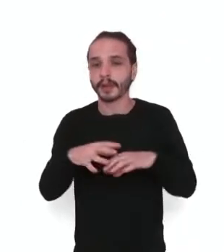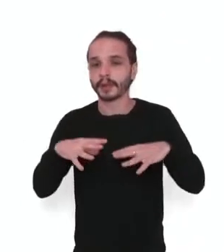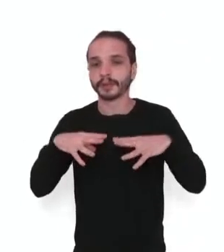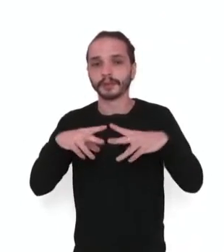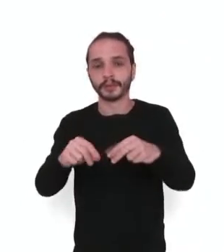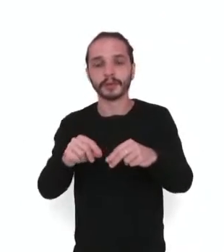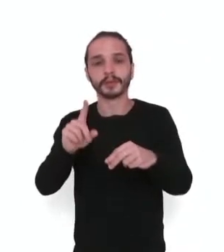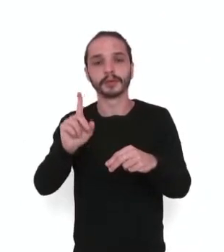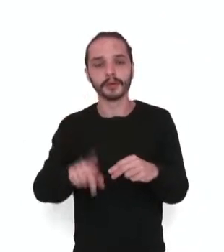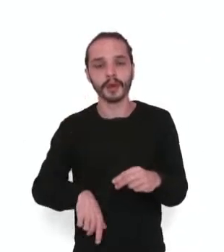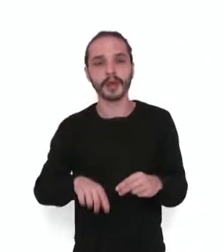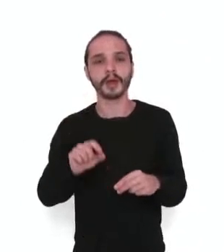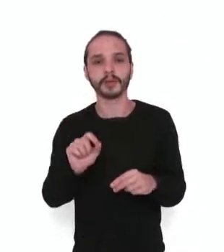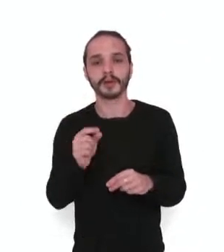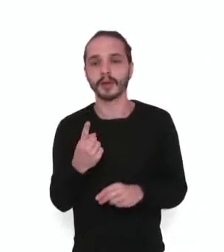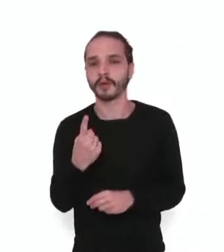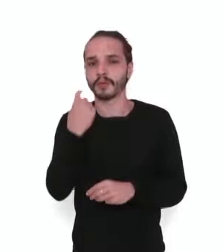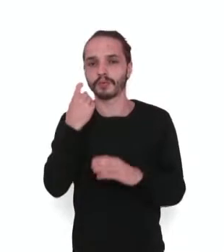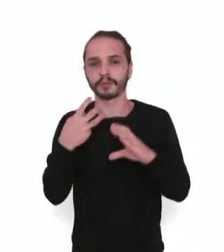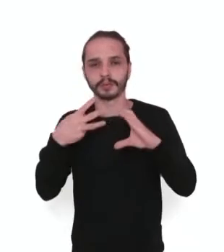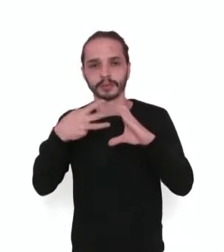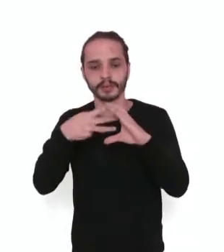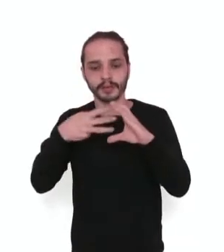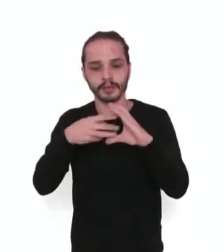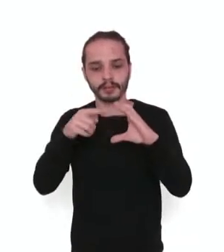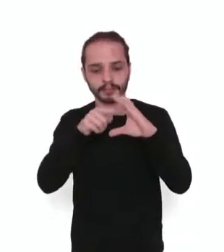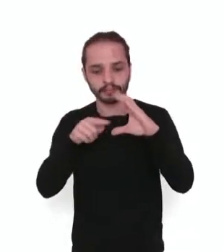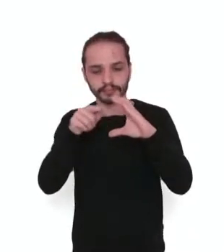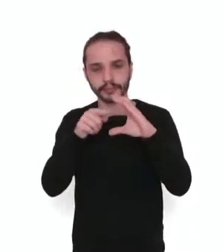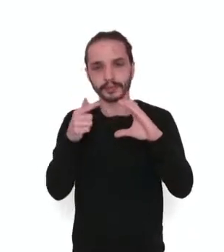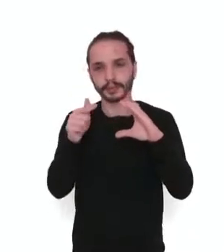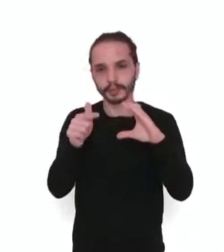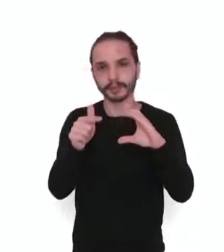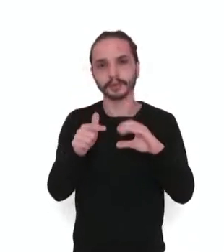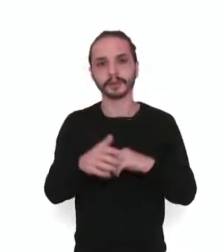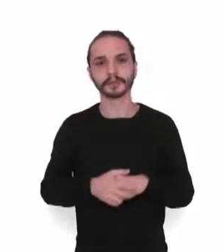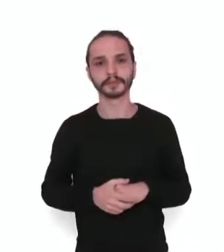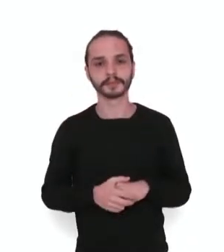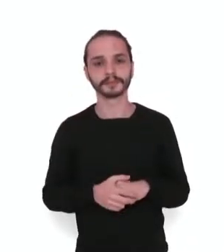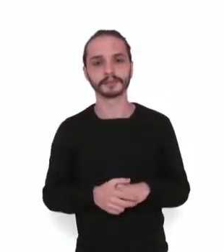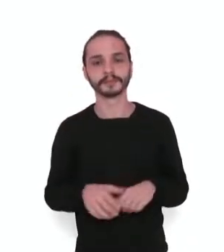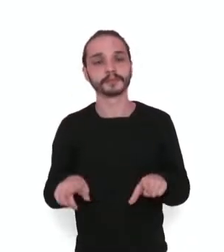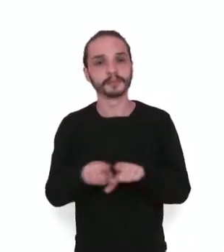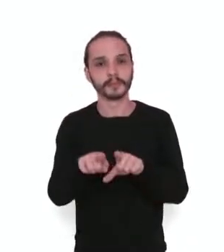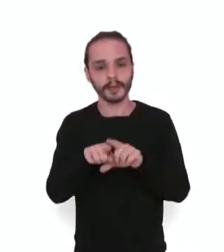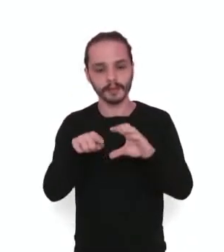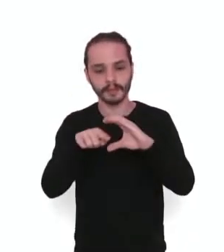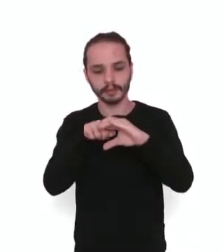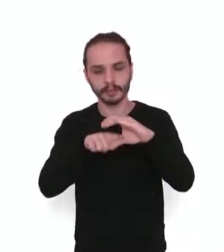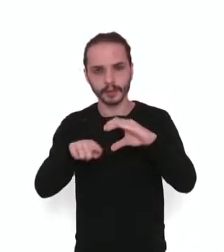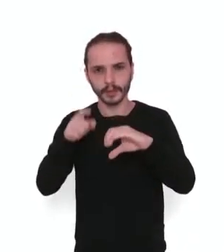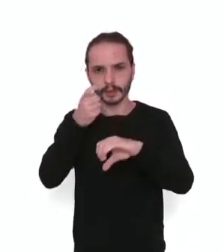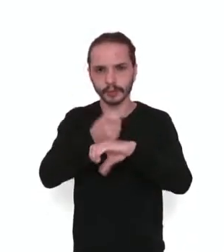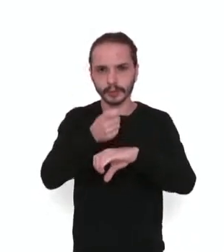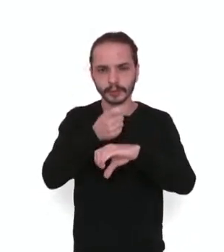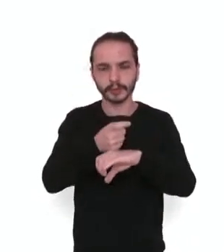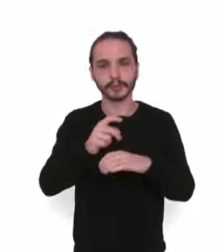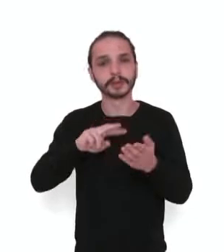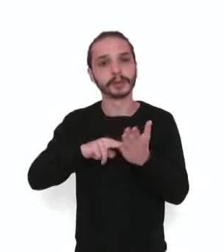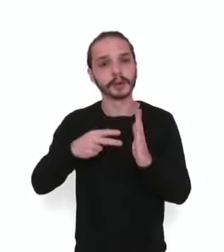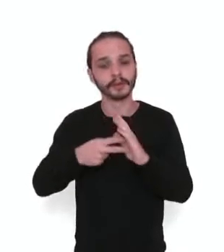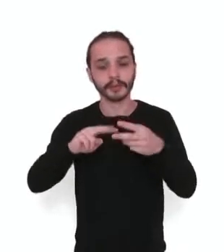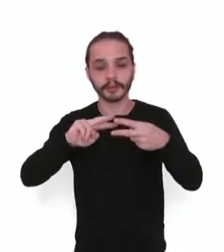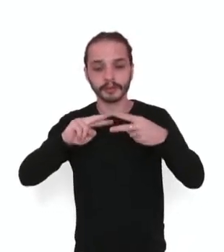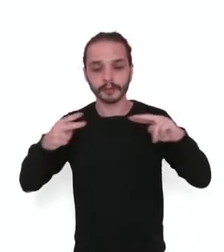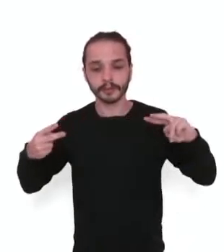possuem um núcleo definido e têm uma parede celular rígida. Isso quer dizer que o material genético desses seres